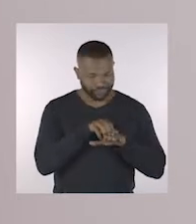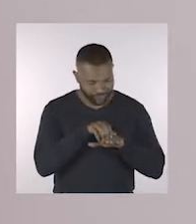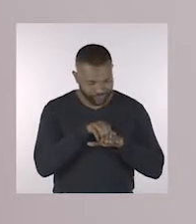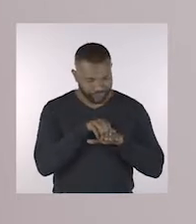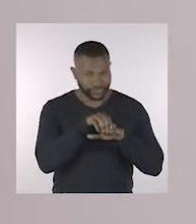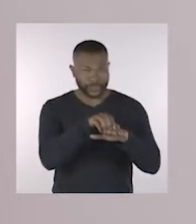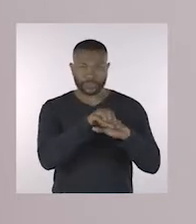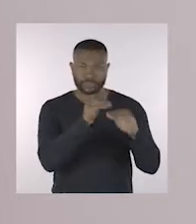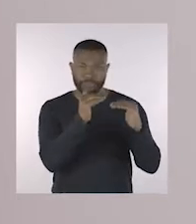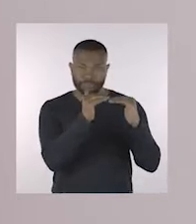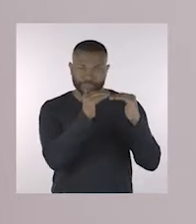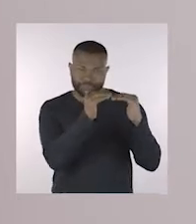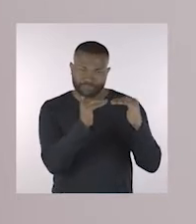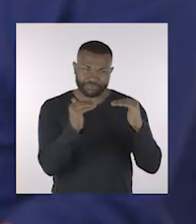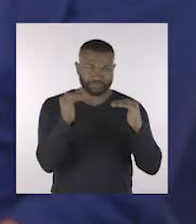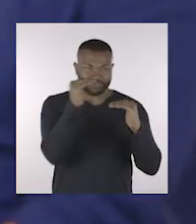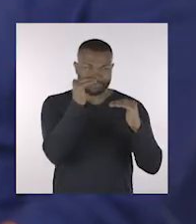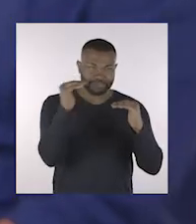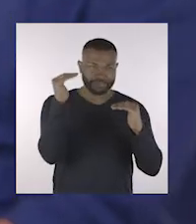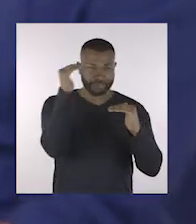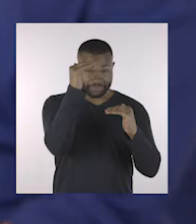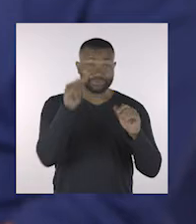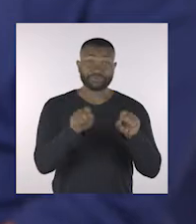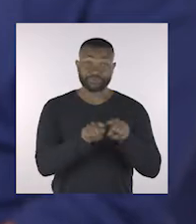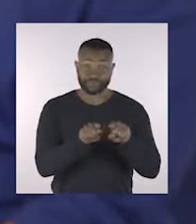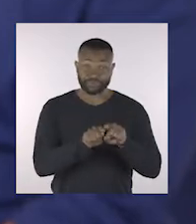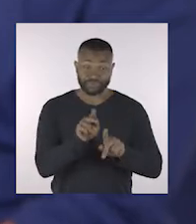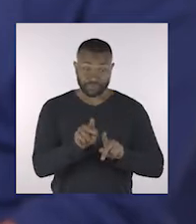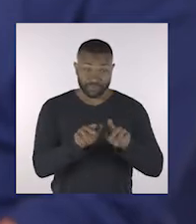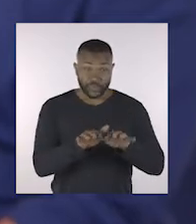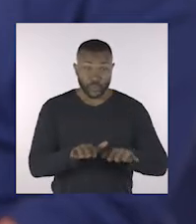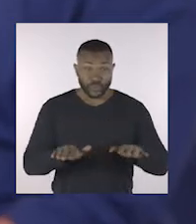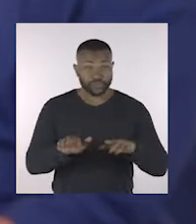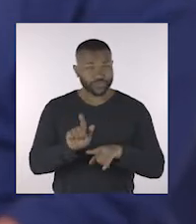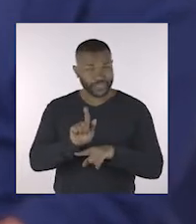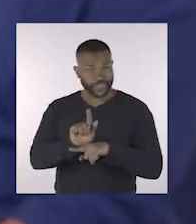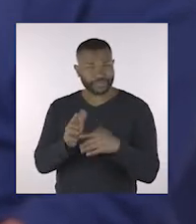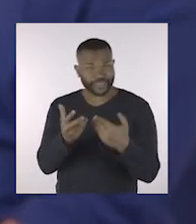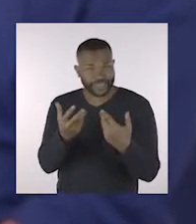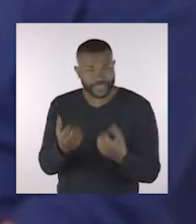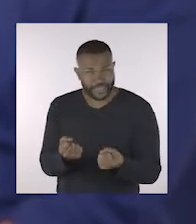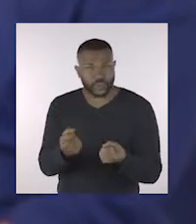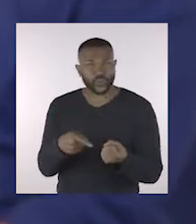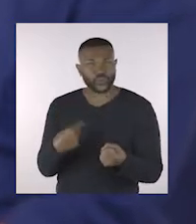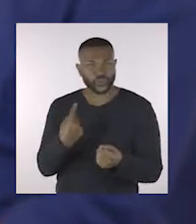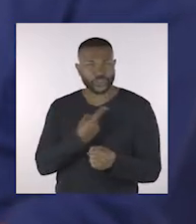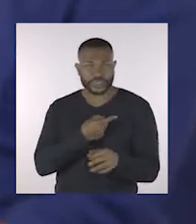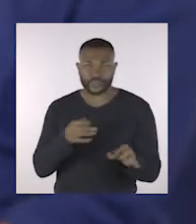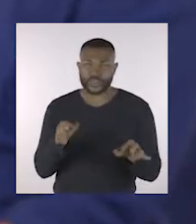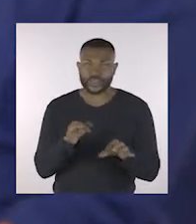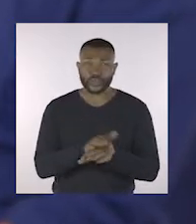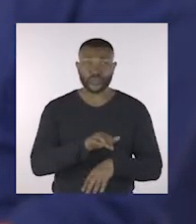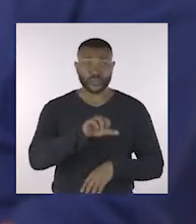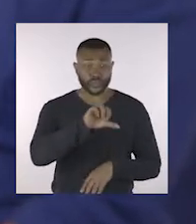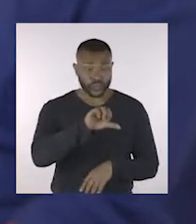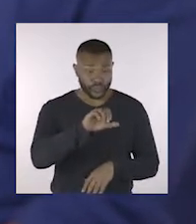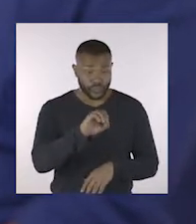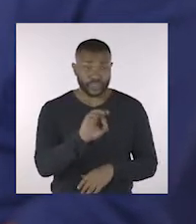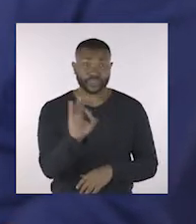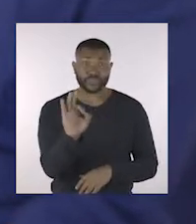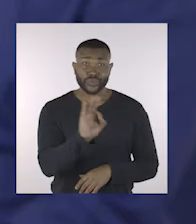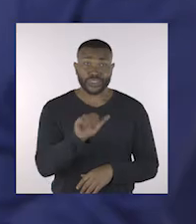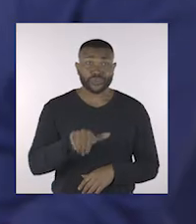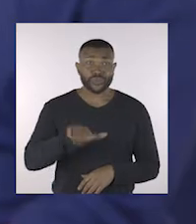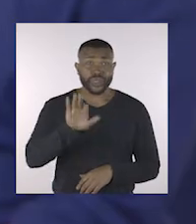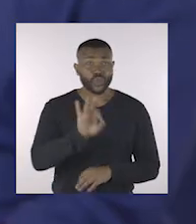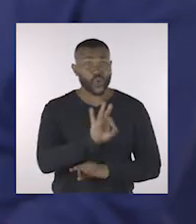colocar o transporte no outro patamar o nível de aceitação naquela gestão quando a gente terminou a gestão era